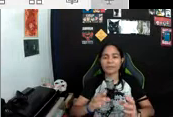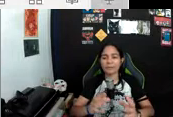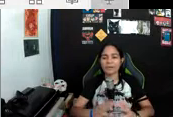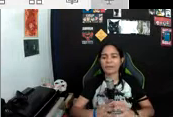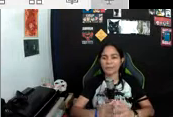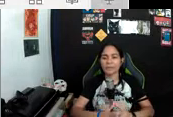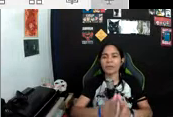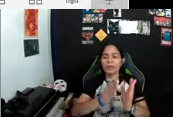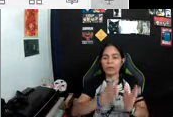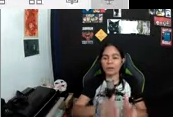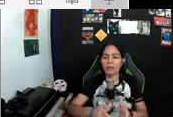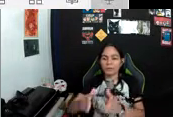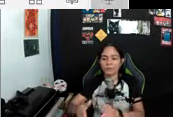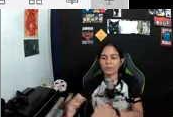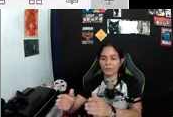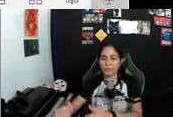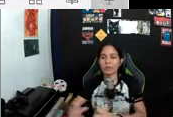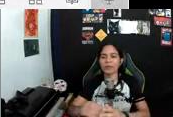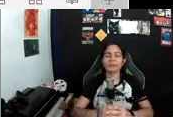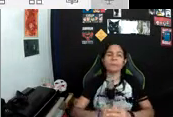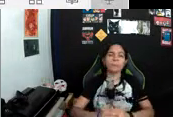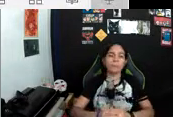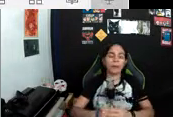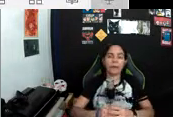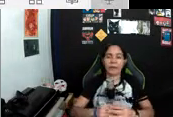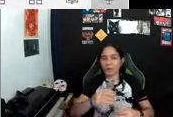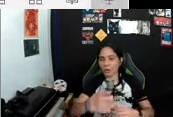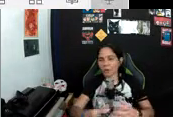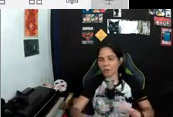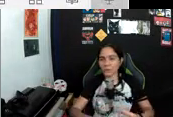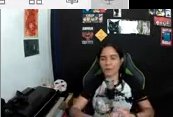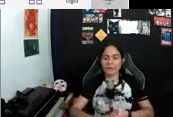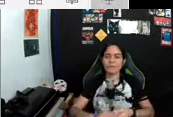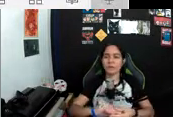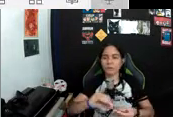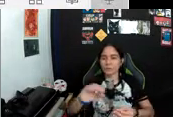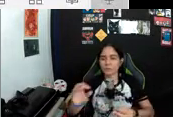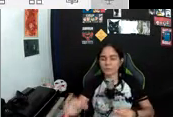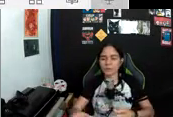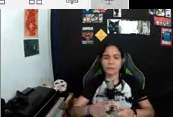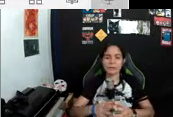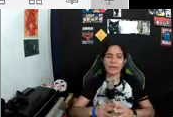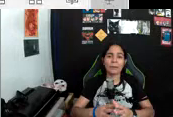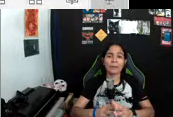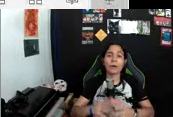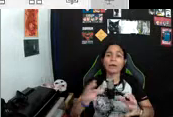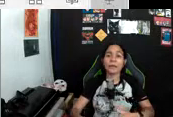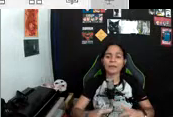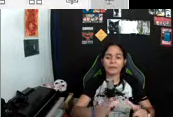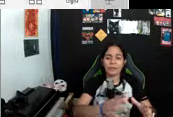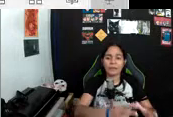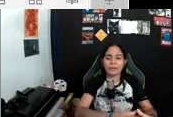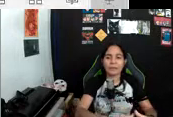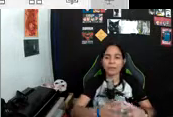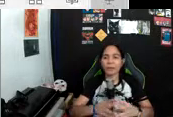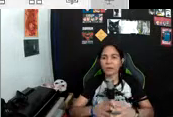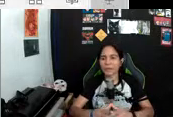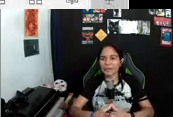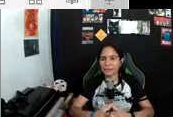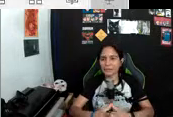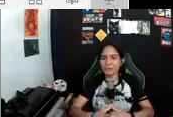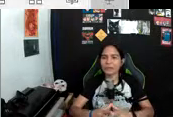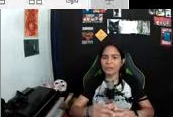tem. Você vai estar fazendo isso, a troca de curativo de acordo com tanto tempo. Verifique